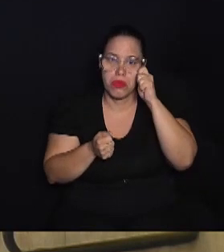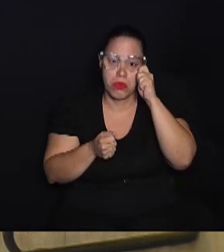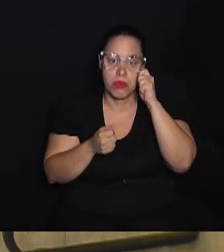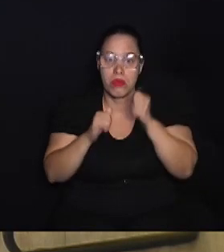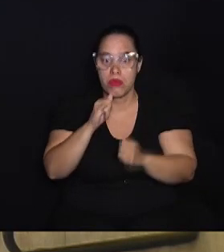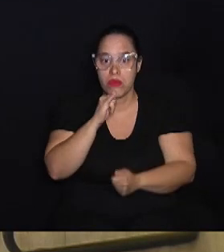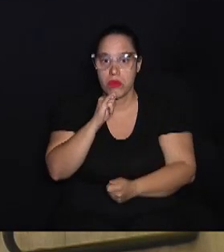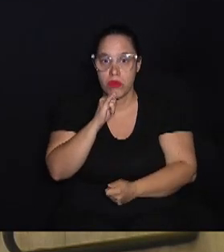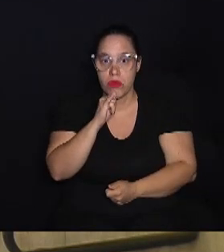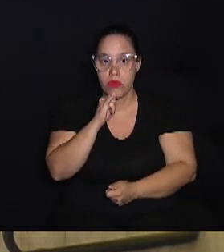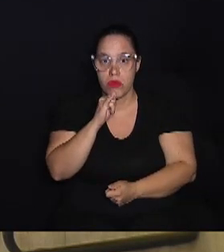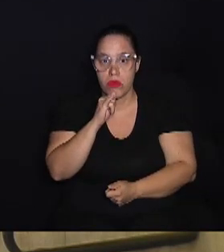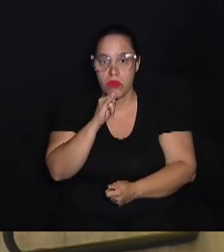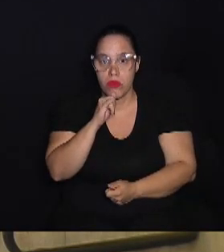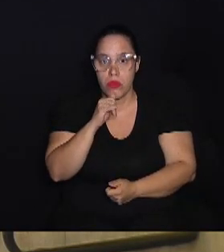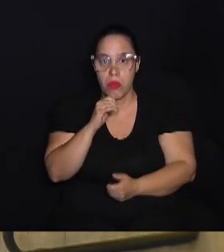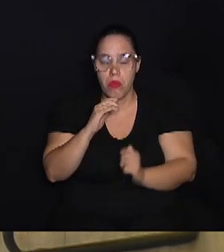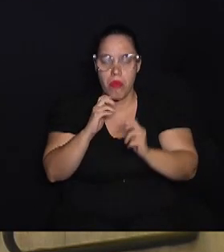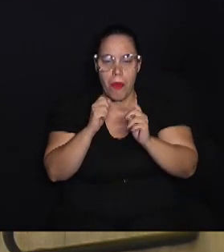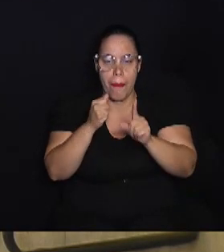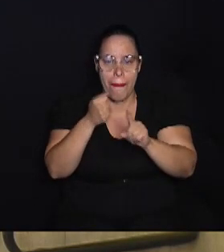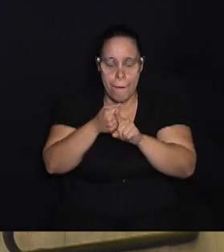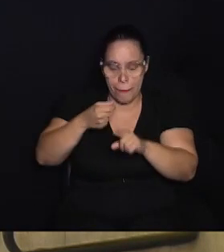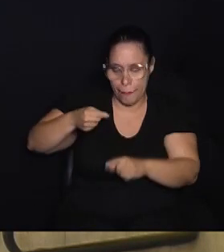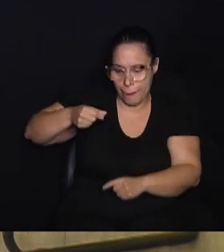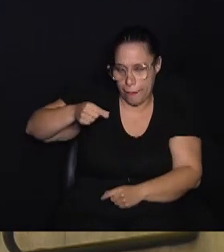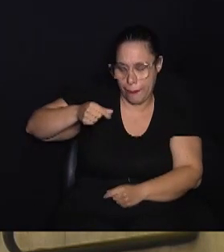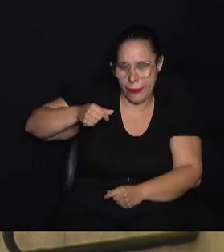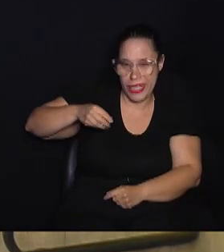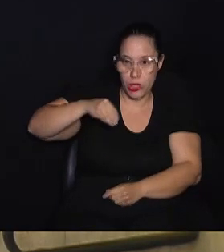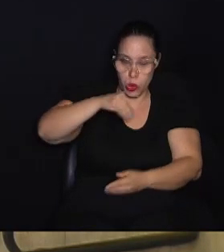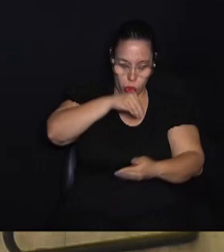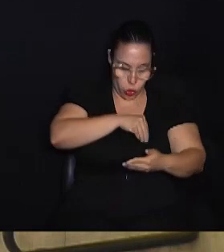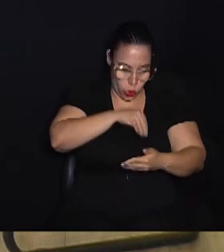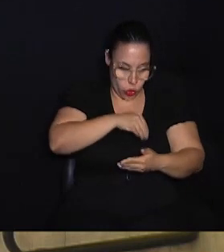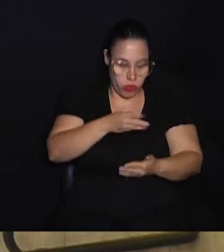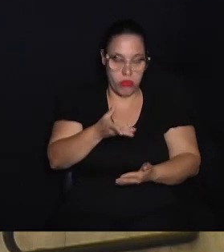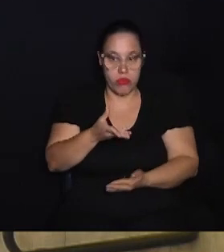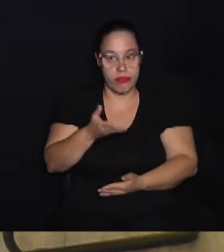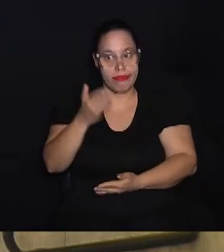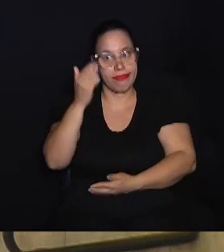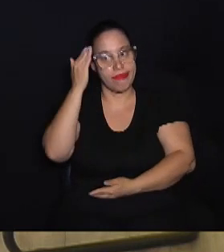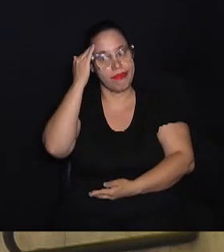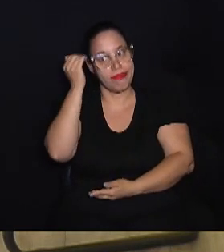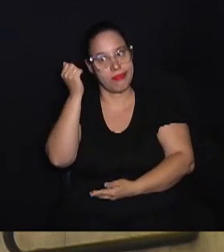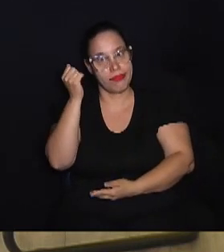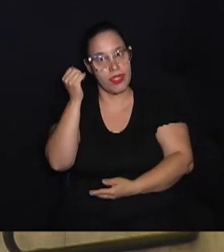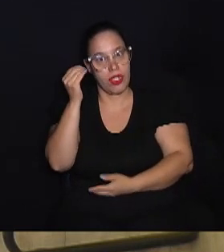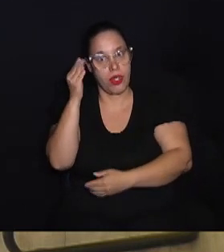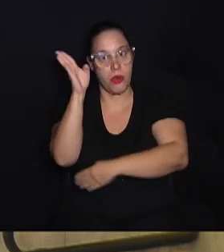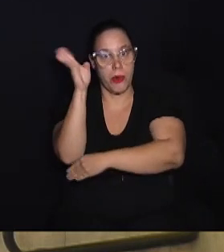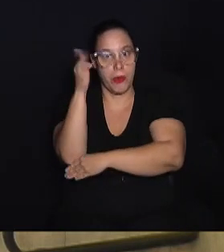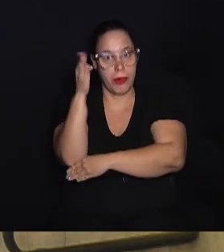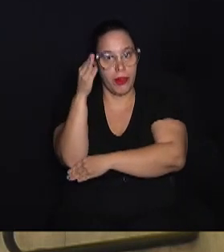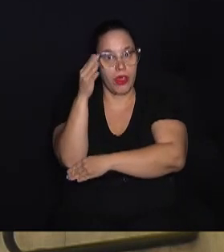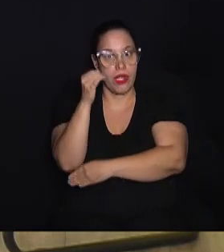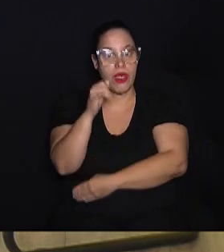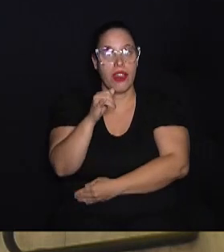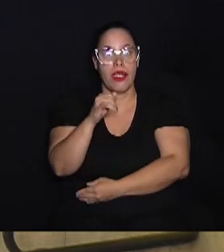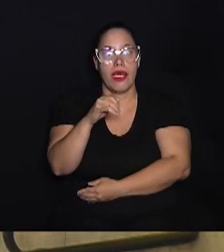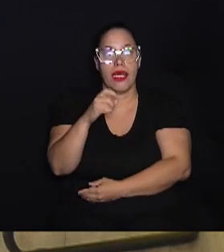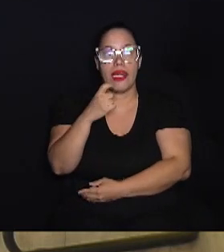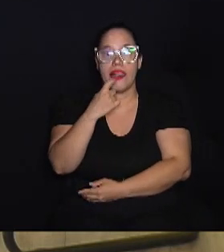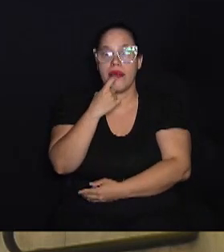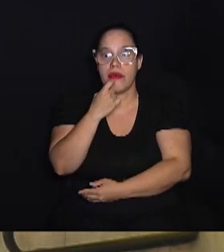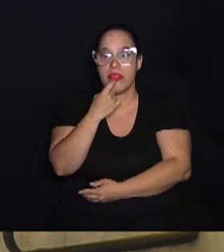exemplo, também, olha, o peso de tudo isso no bolso, né? A gente já sabe que agora é bandeira vermelha, por exemplo.